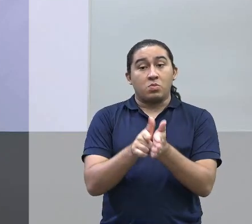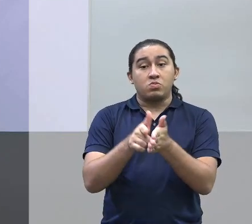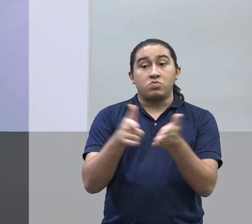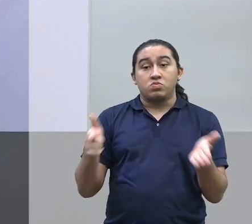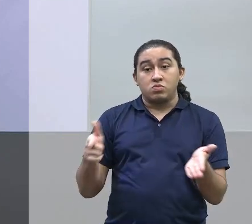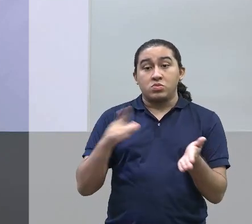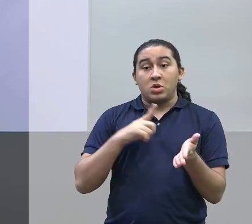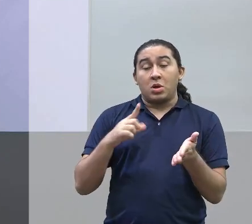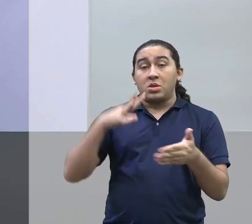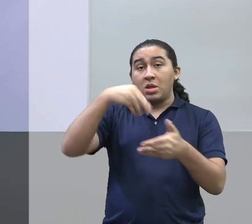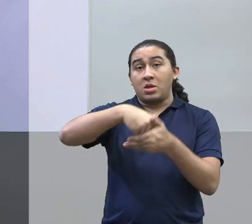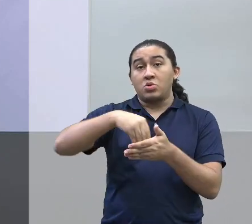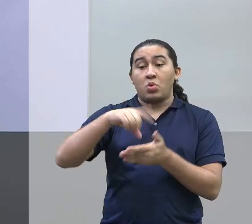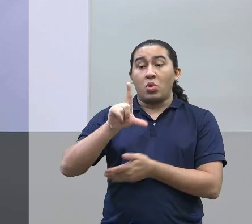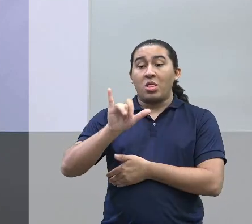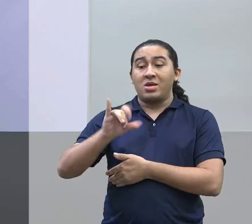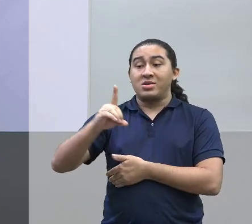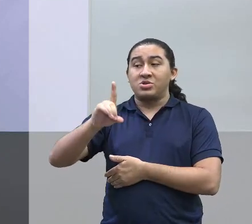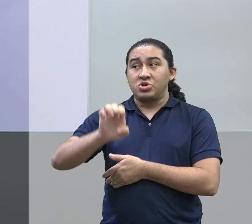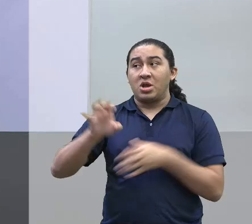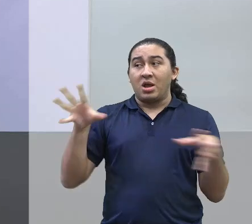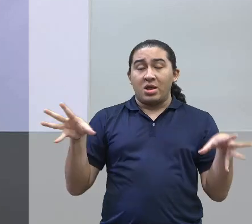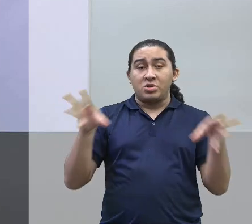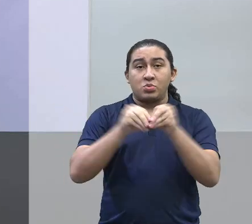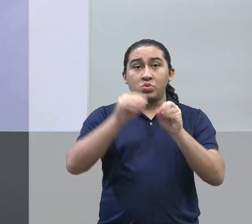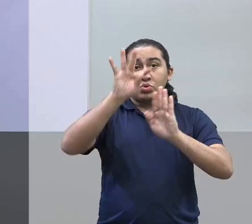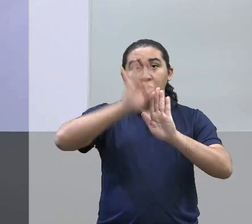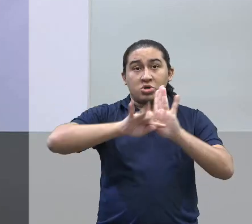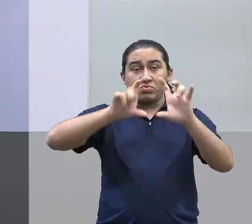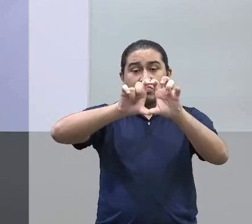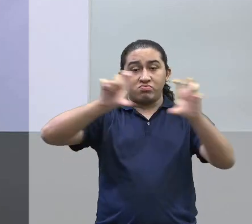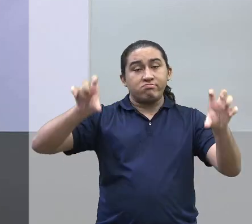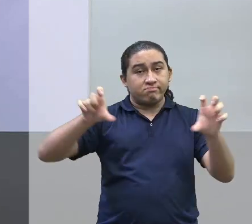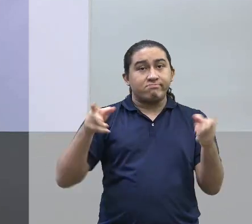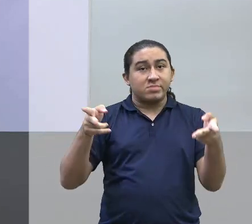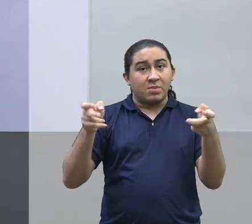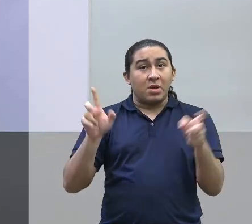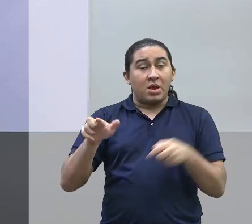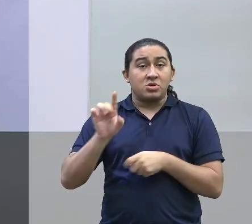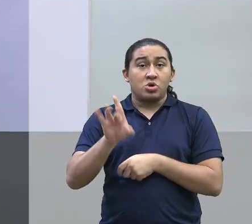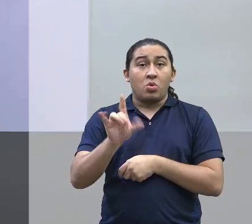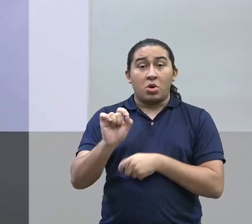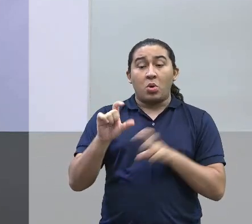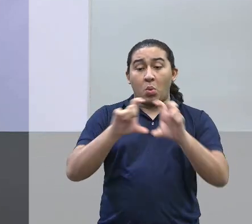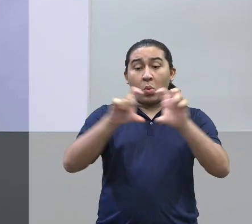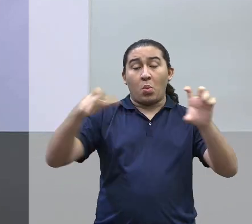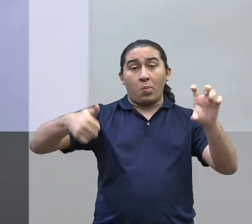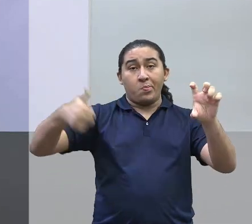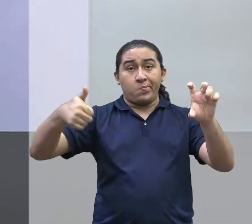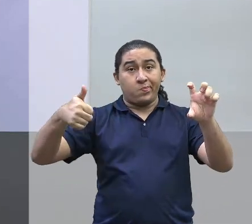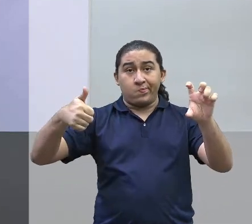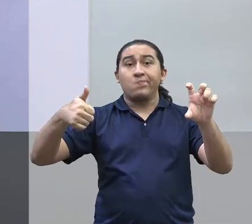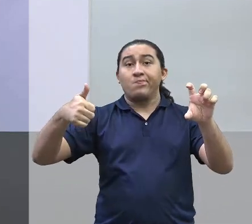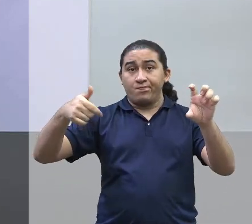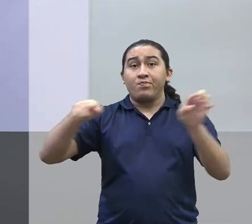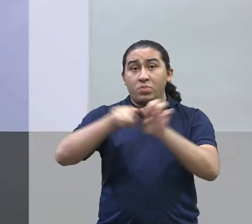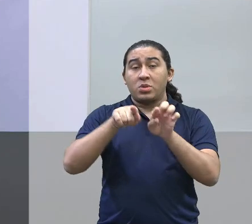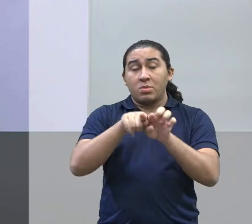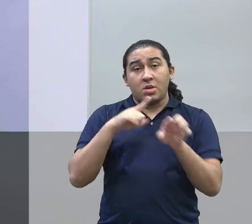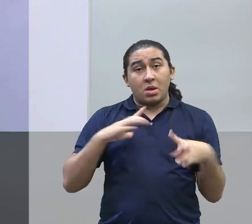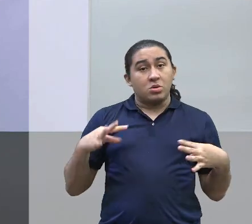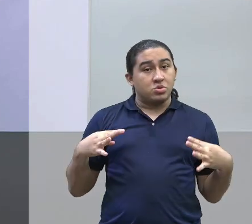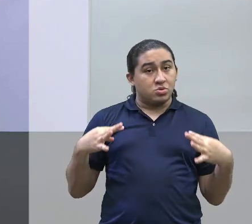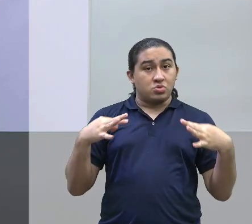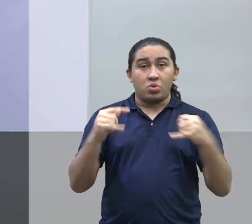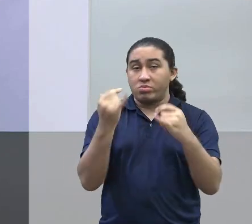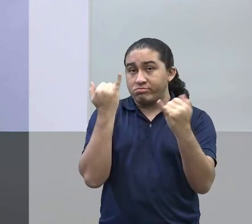no lead bem resumido. Vocês perceberam que é apenas um parágrafo e ele traz todas